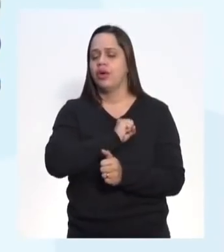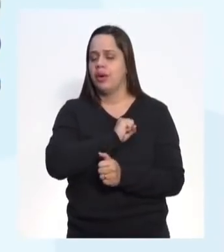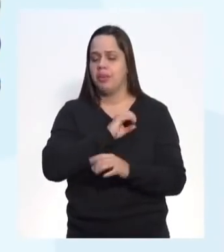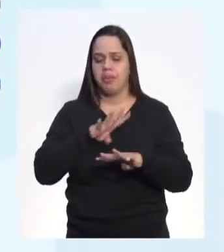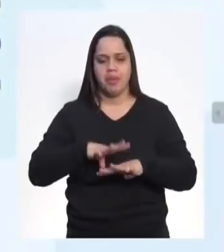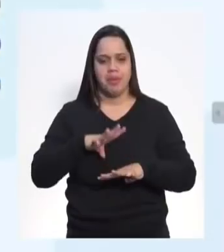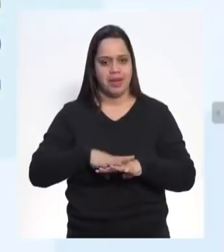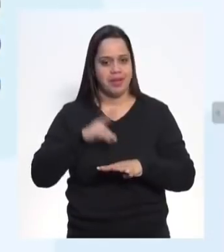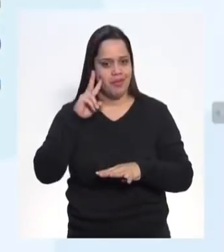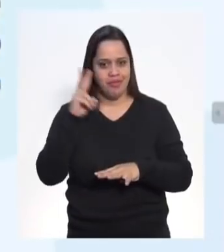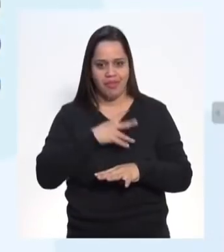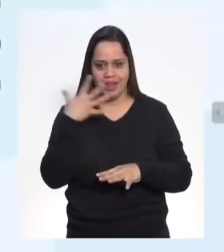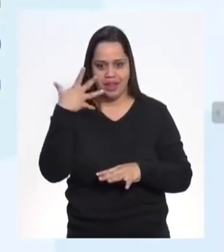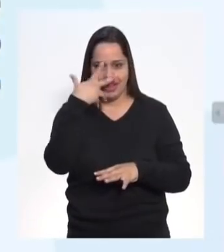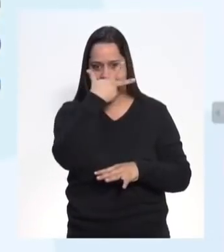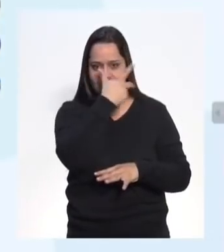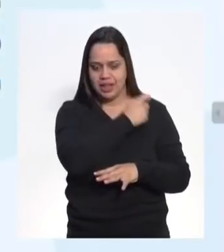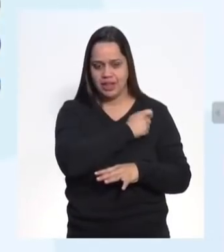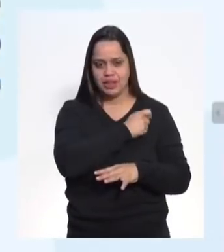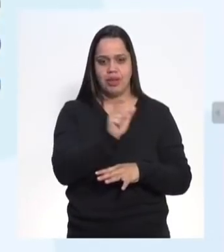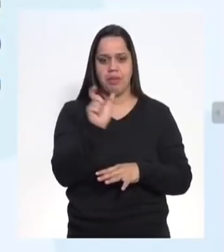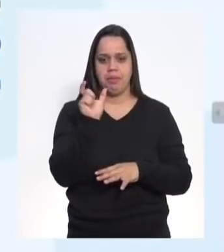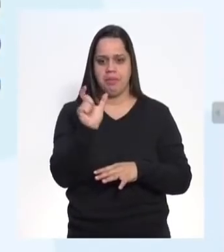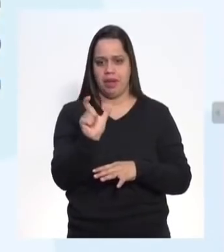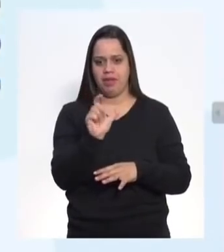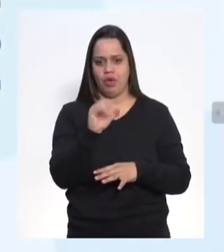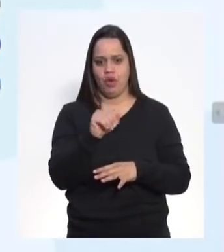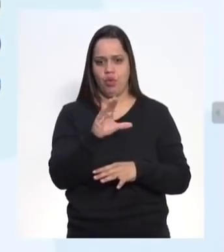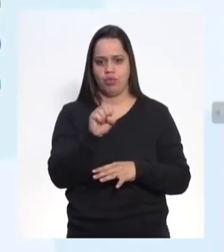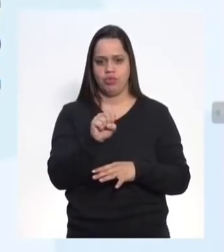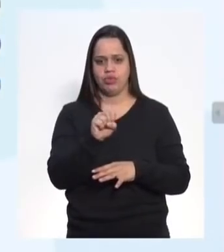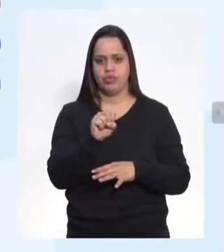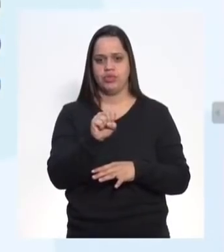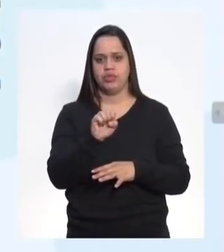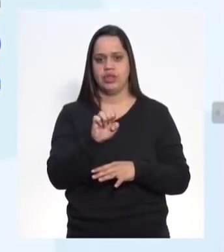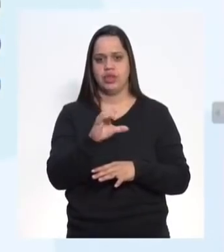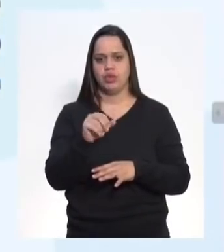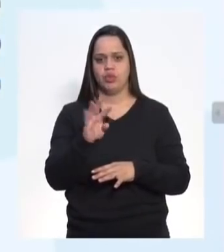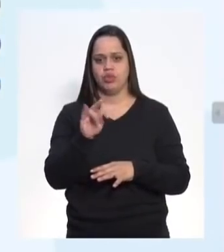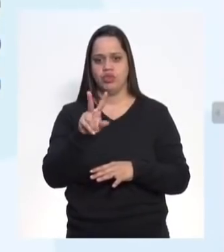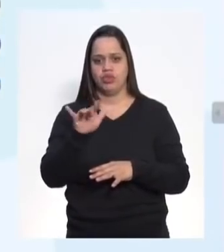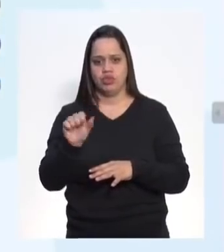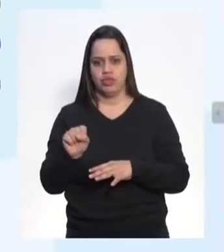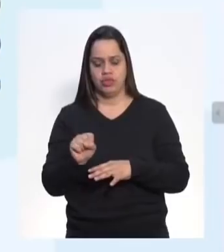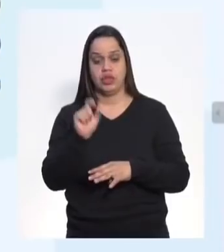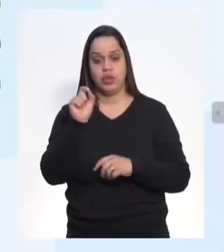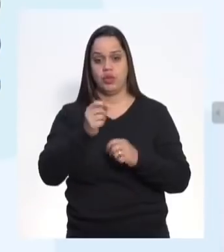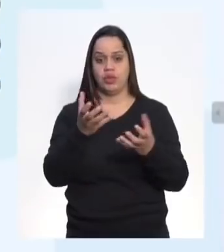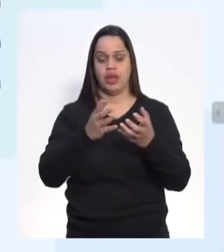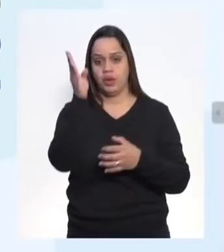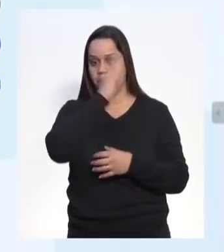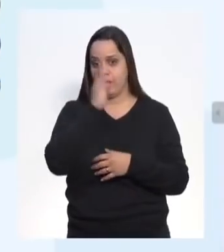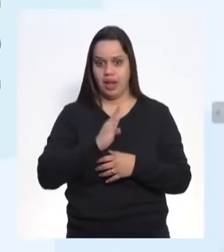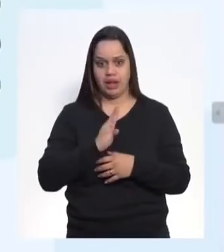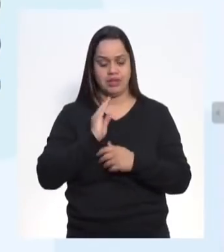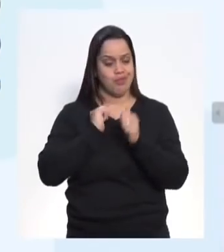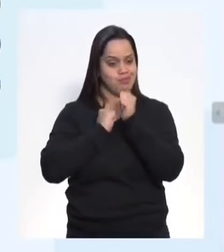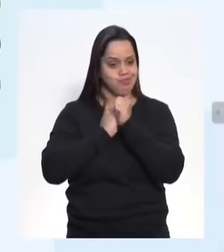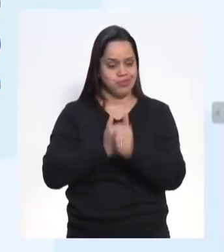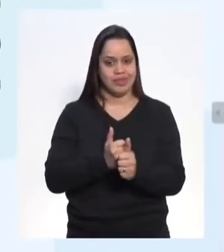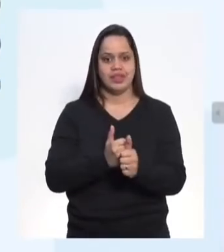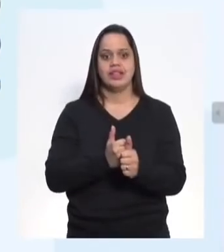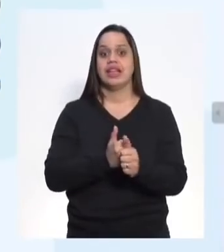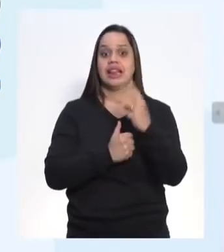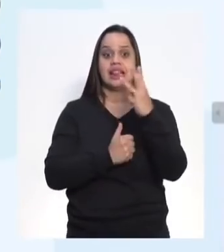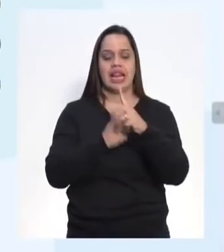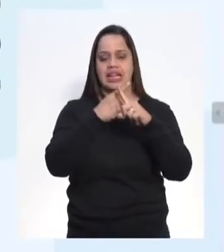Olha que linda essa palavra, consecutivo. Então eu quero que o Brasil seja campeão consecutivos, aí no caso